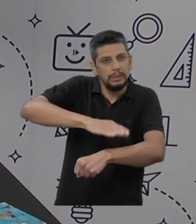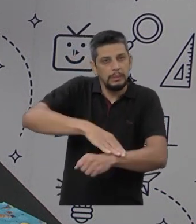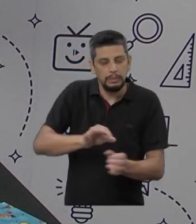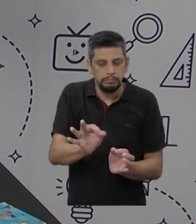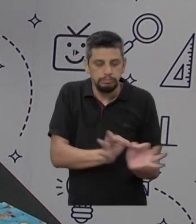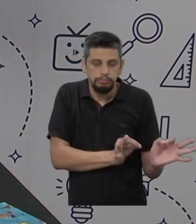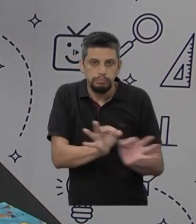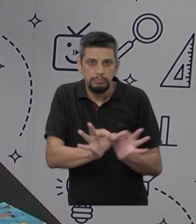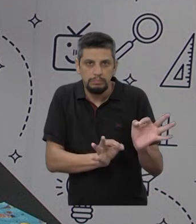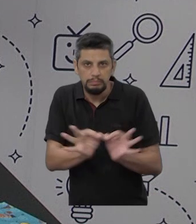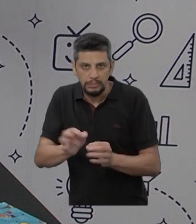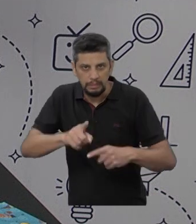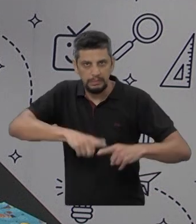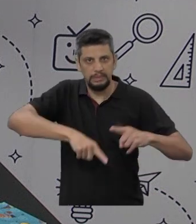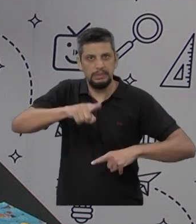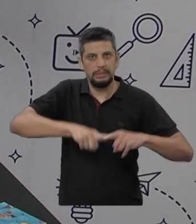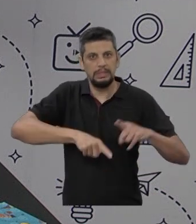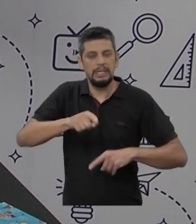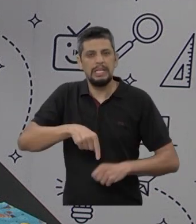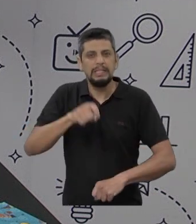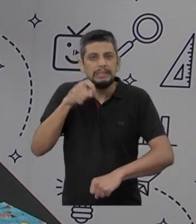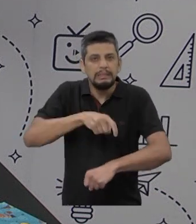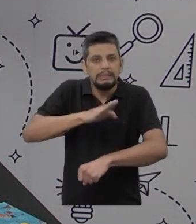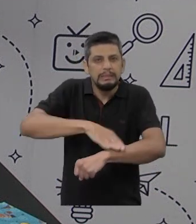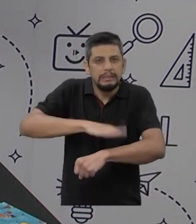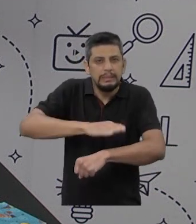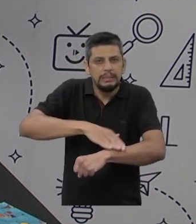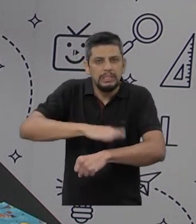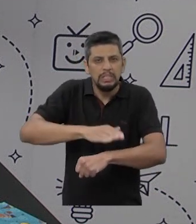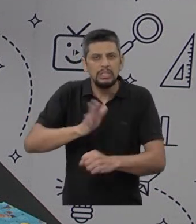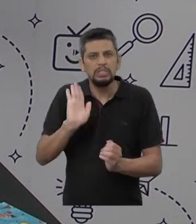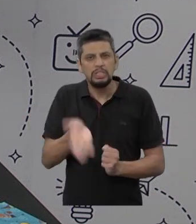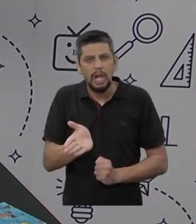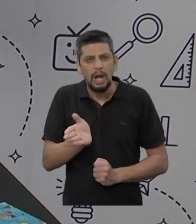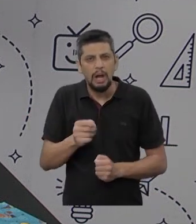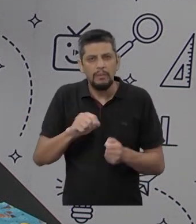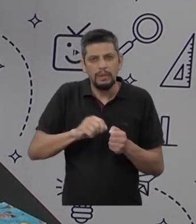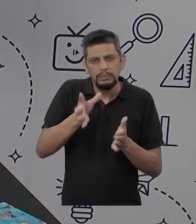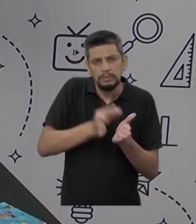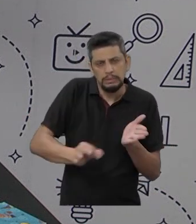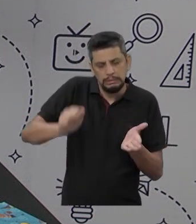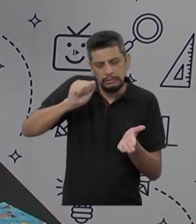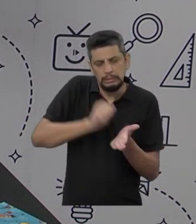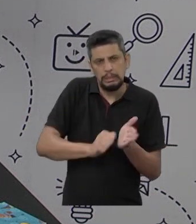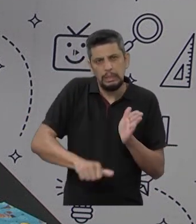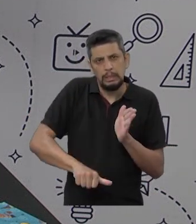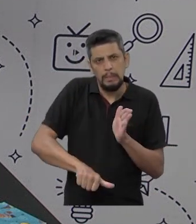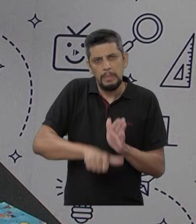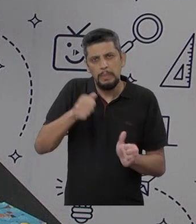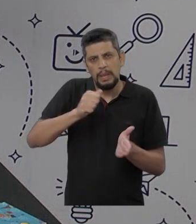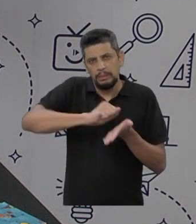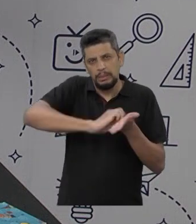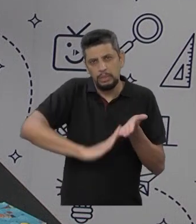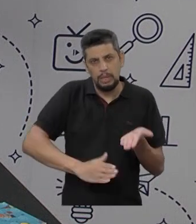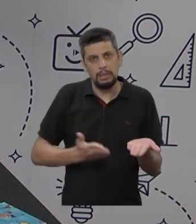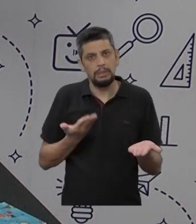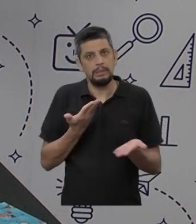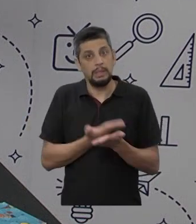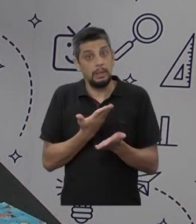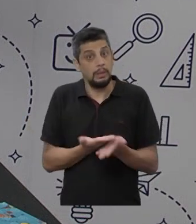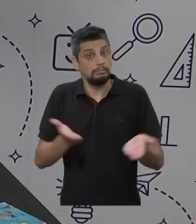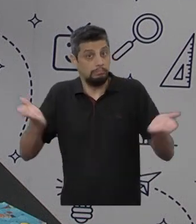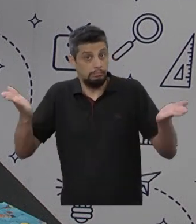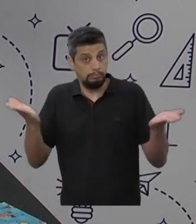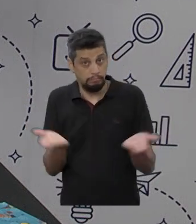para vocês organizar o material e nesse tempinho vocês já vão fazer o registro da primeira atividade da aula